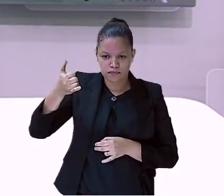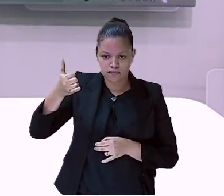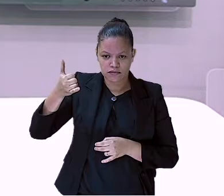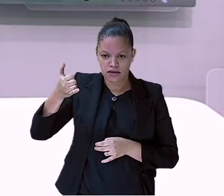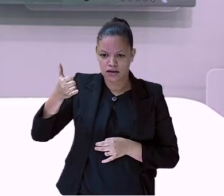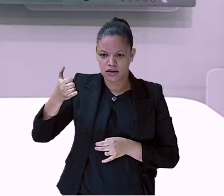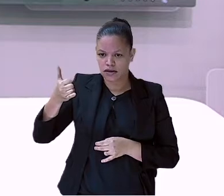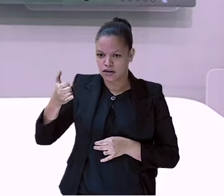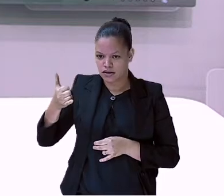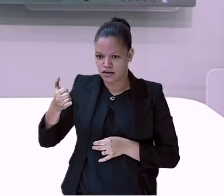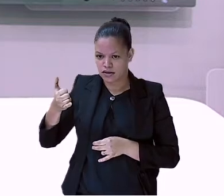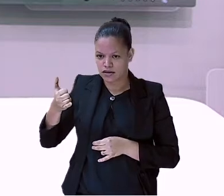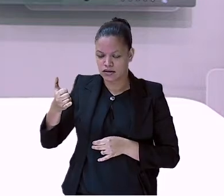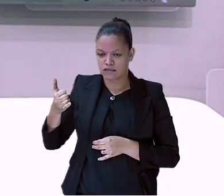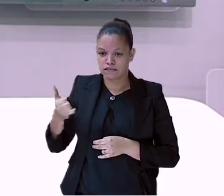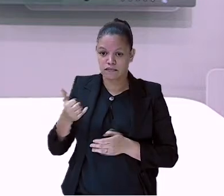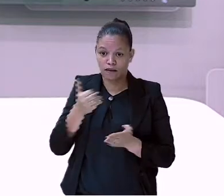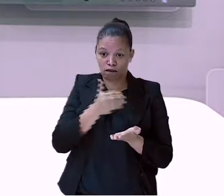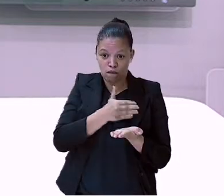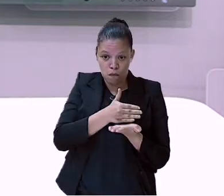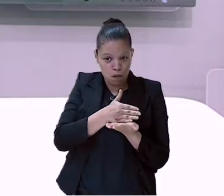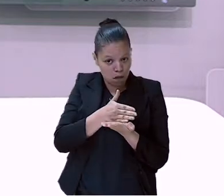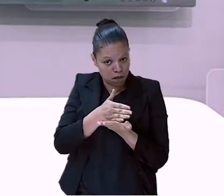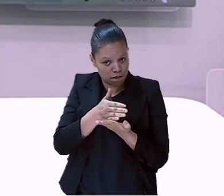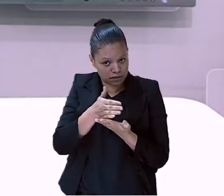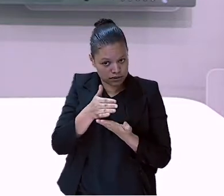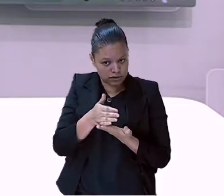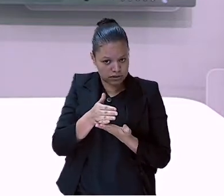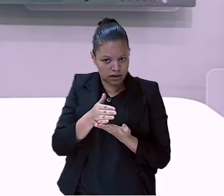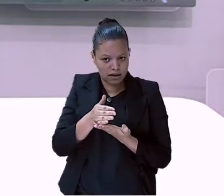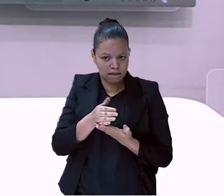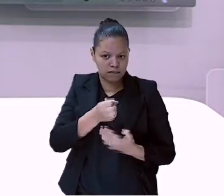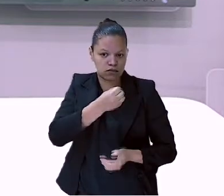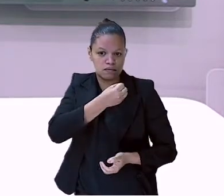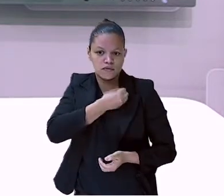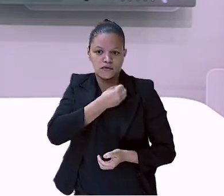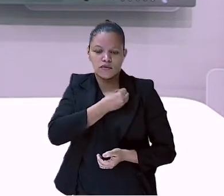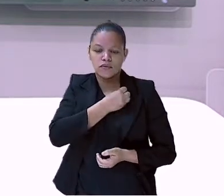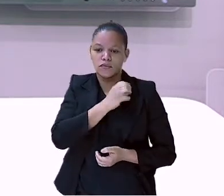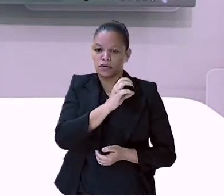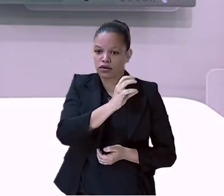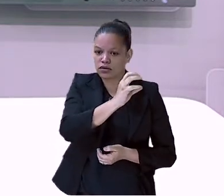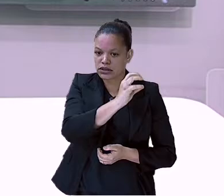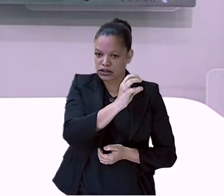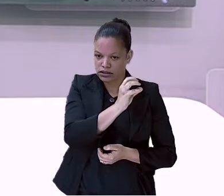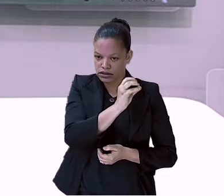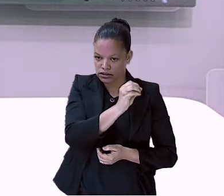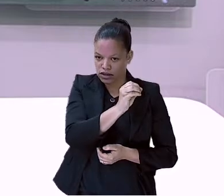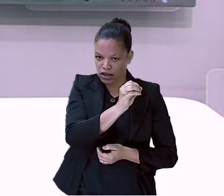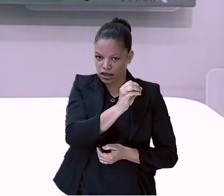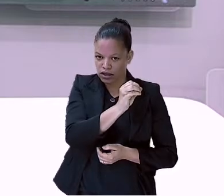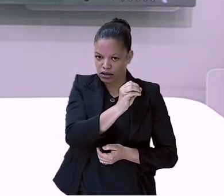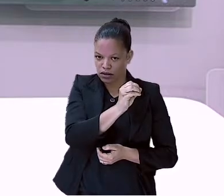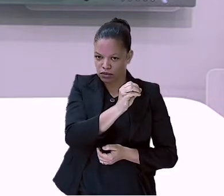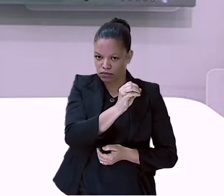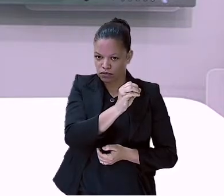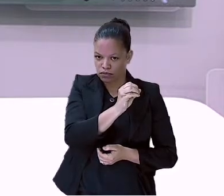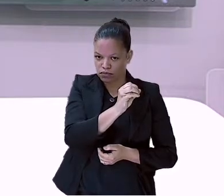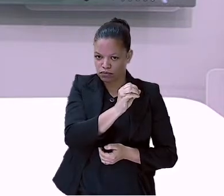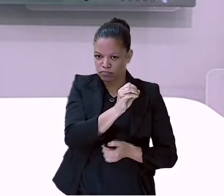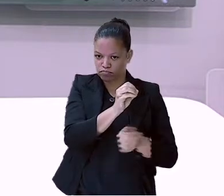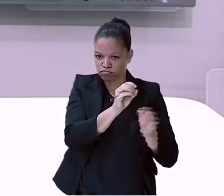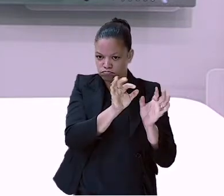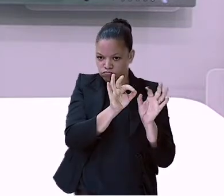Vou iniciar aqui do número 0 da nossa régua, não é? A distância de um ponto no outro, que é o comprimento. Então,